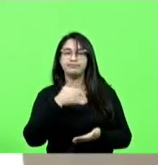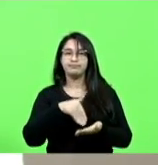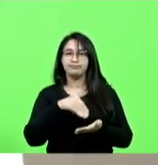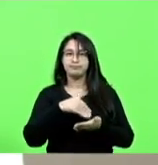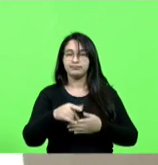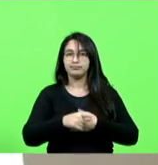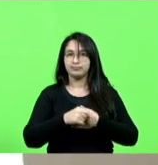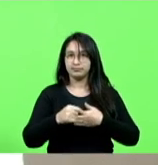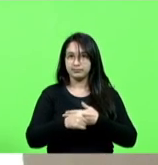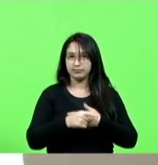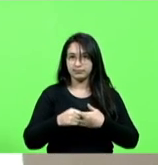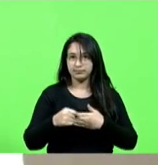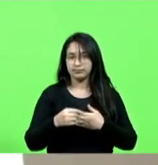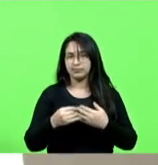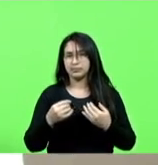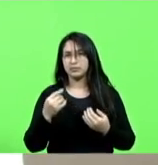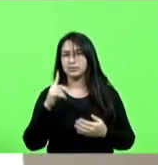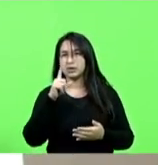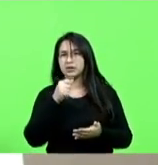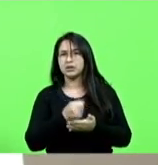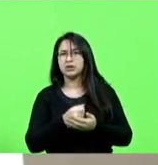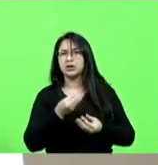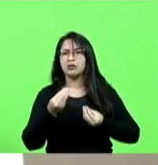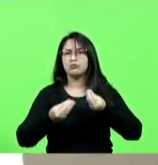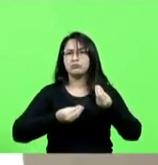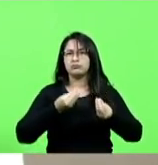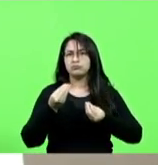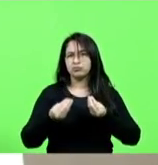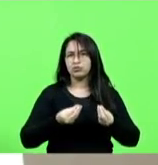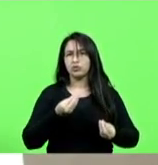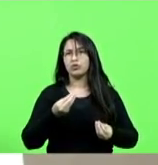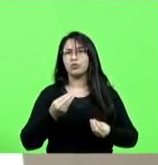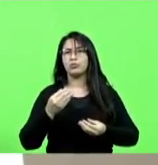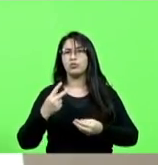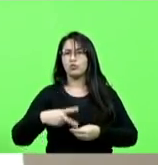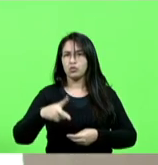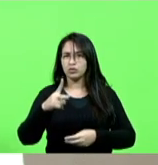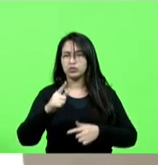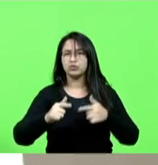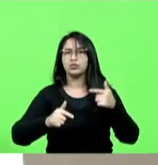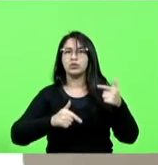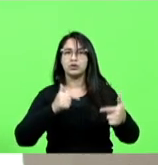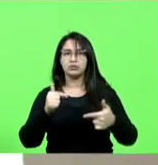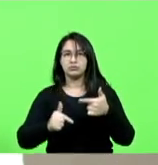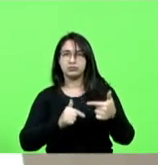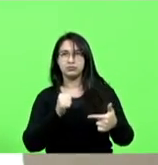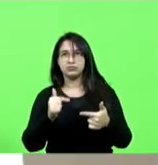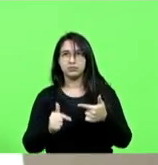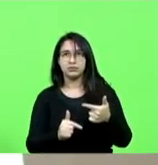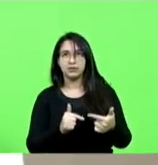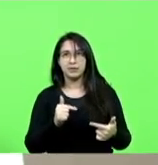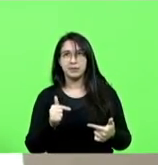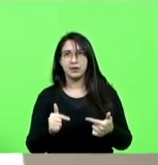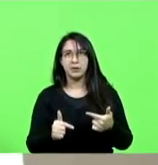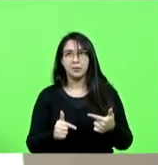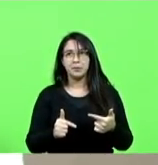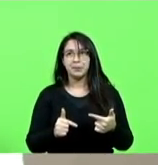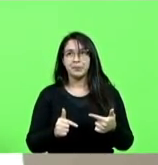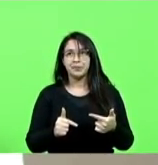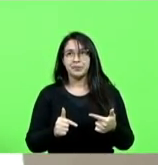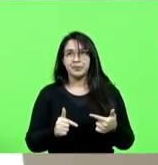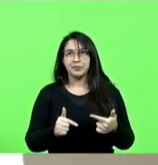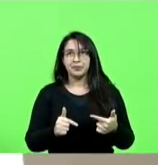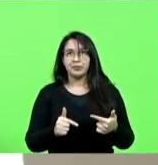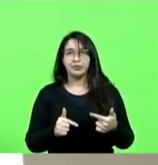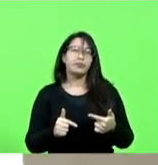Civil informações acerca das medidas que estão sendo tomadas para que permaneçam as atividades em